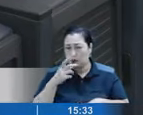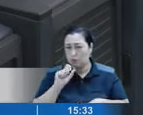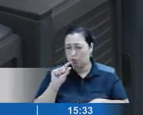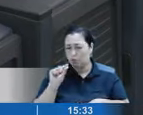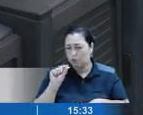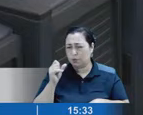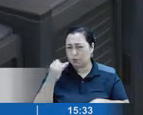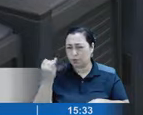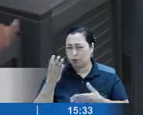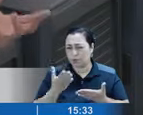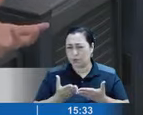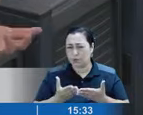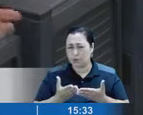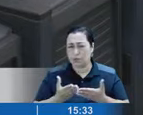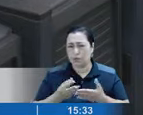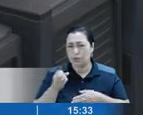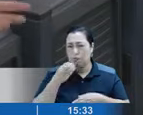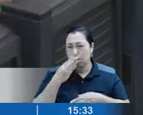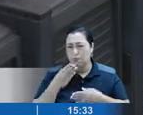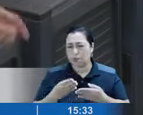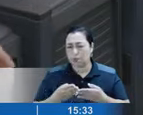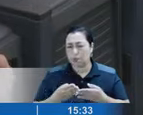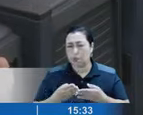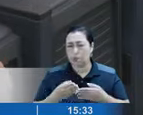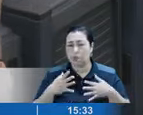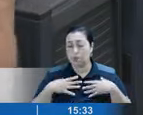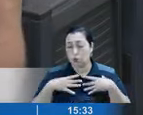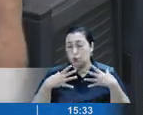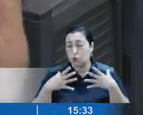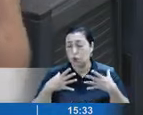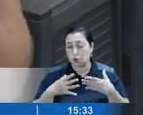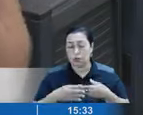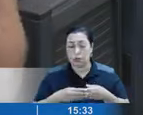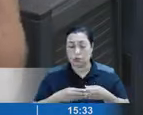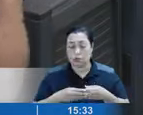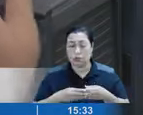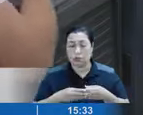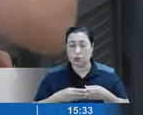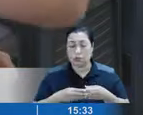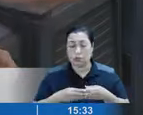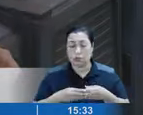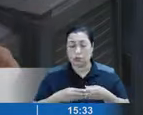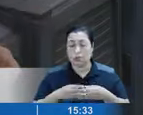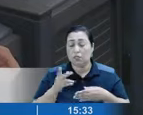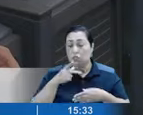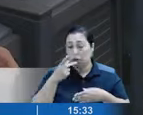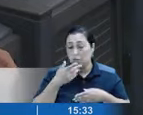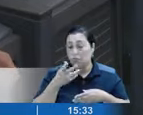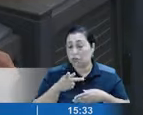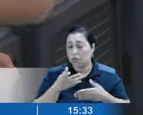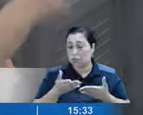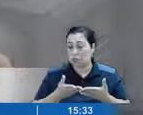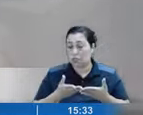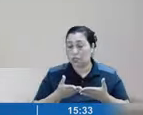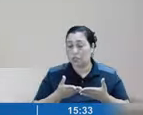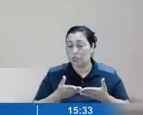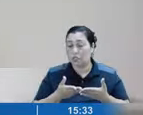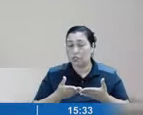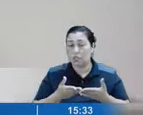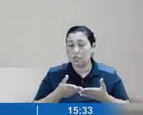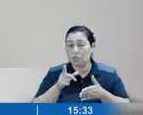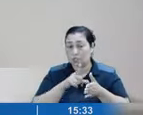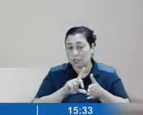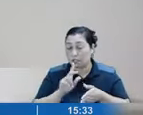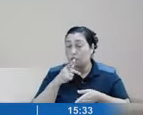super importante, né? Porque se pede muito, se assusta muito, acho que é legal esse dado. Obrigado. Eu ia falar mesmo isso, antes de terminar,